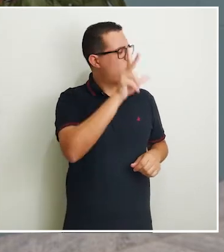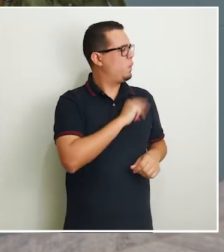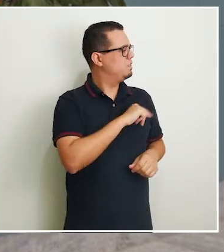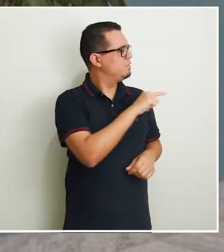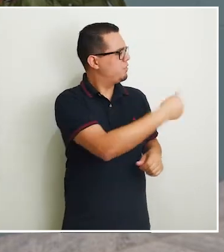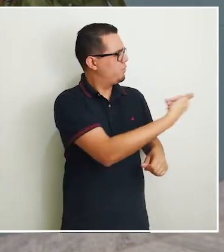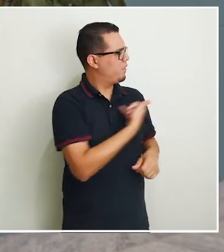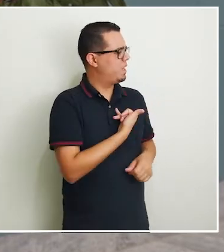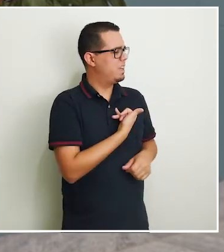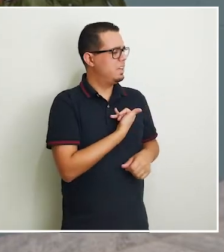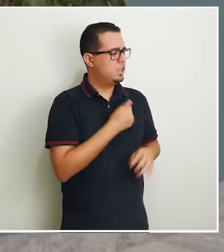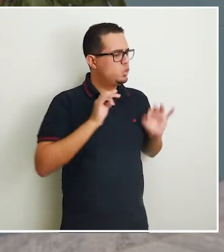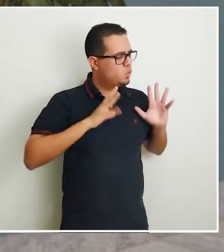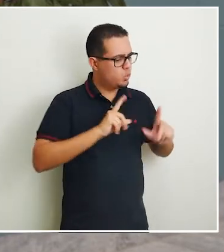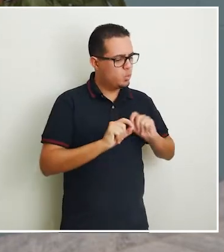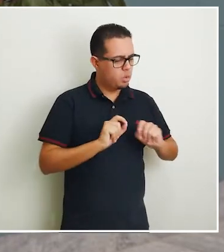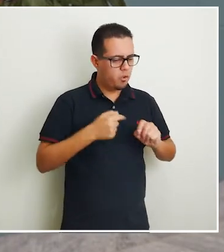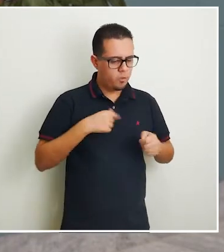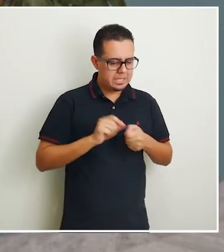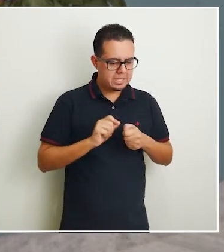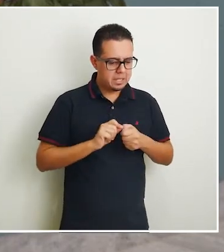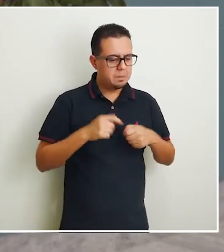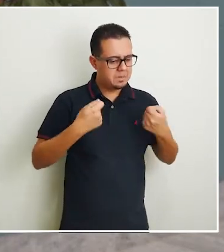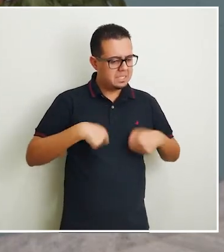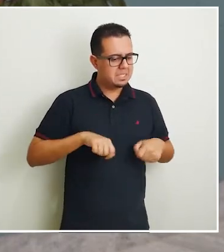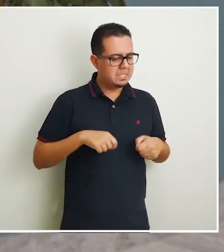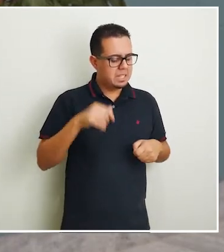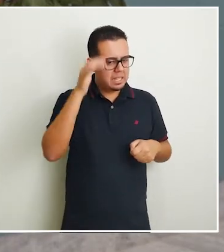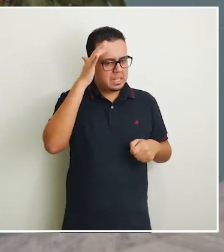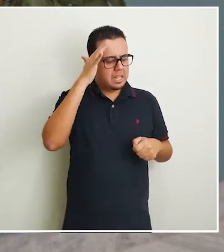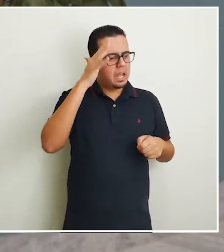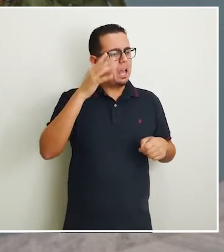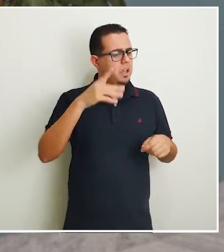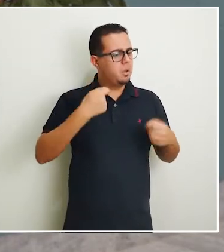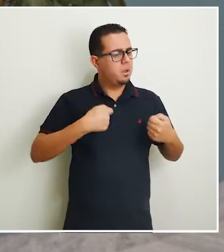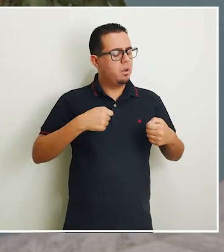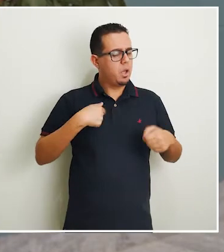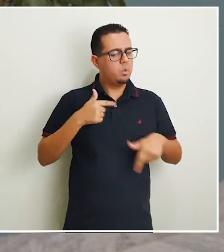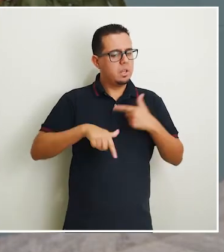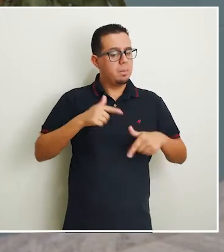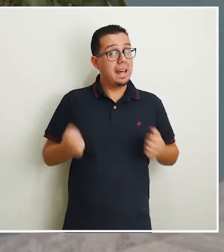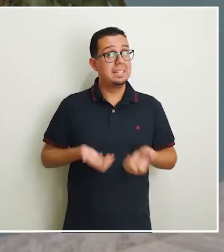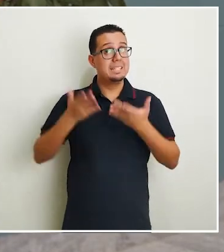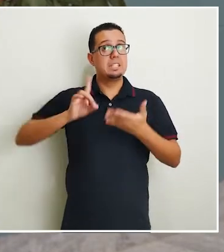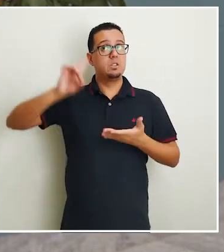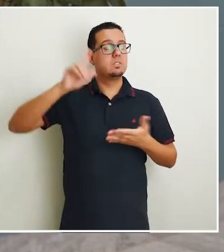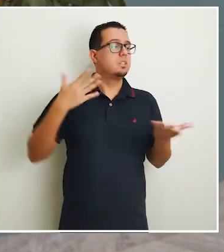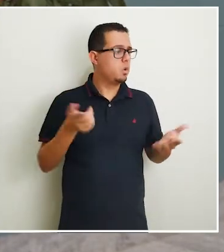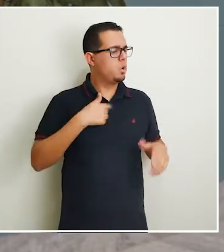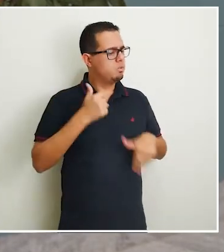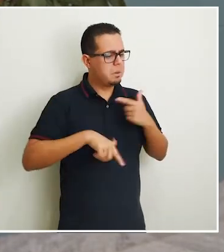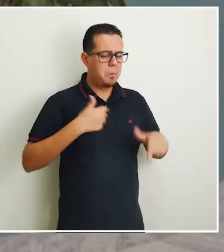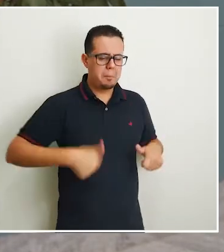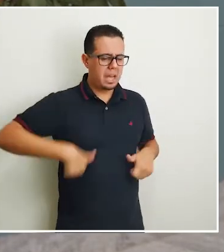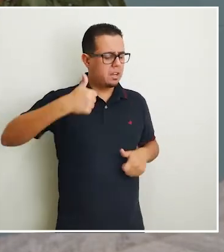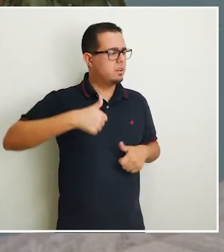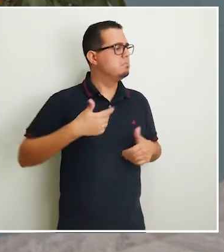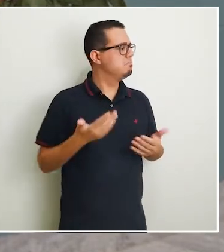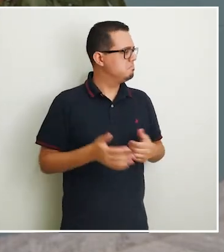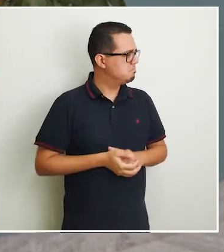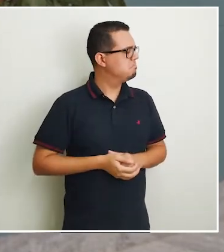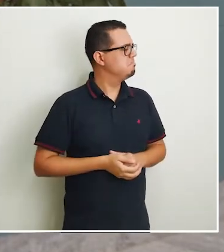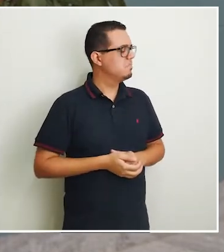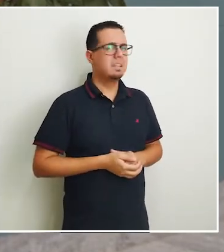fizer, o seu trabalho, faça como se você fizesse para Deus, e você fará o melhor trabalho. E a cena